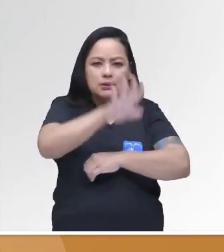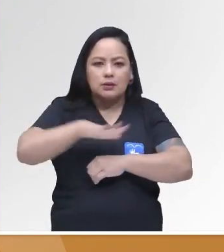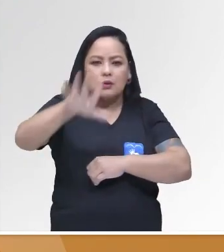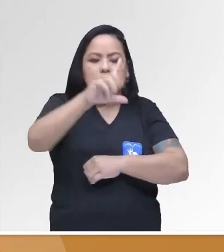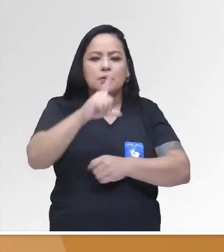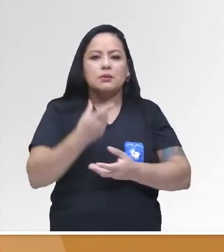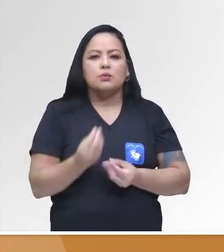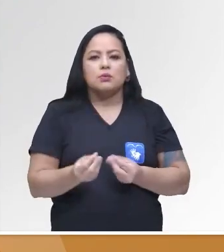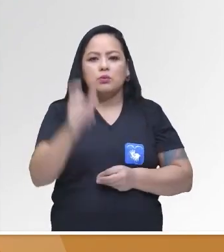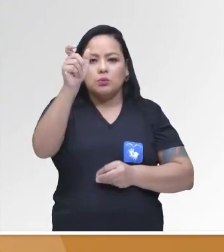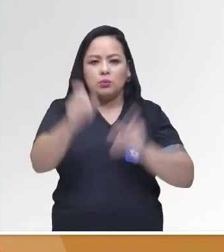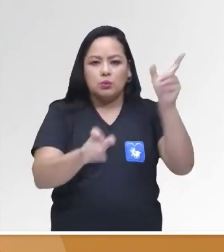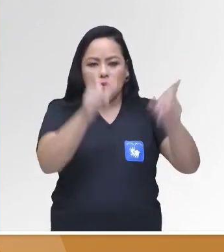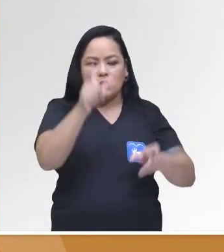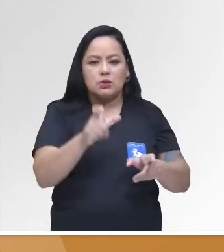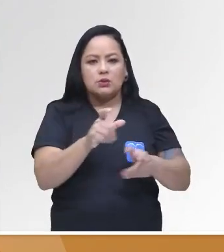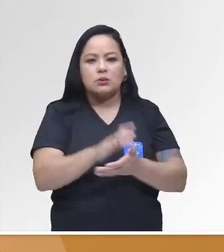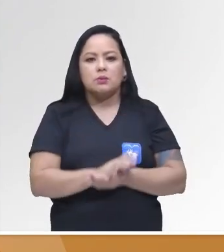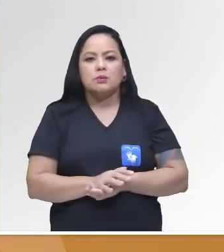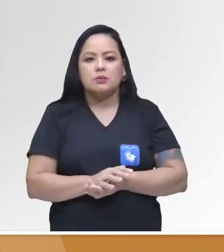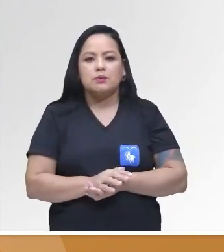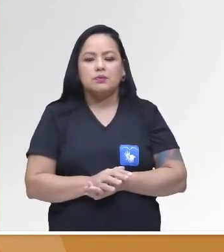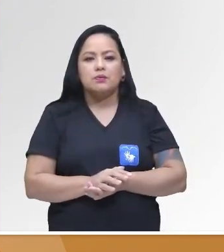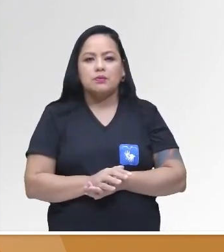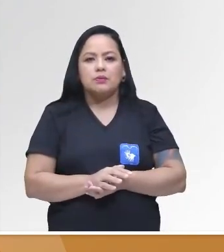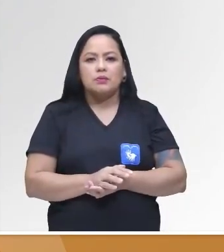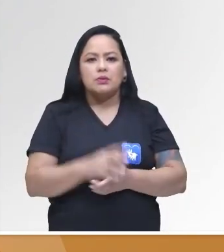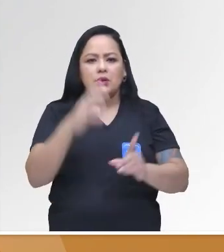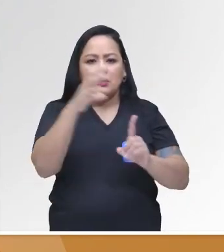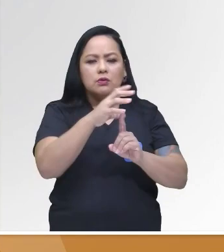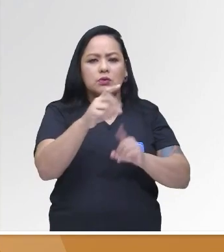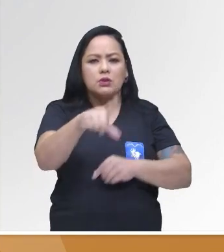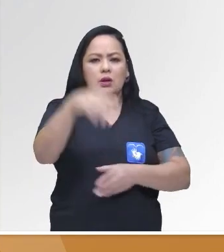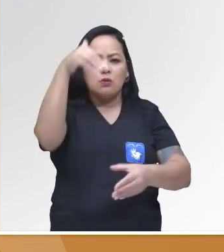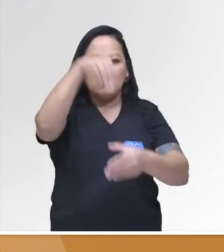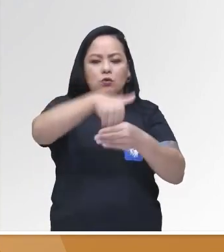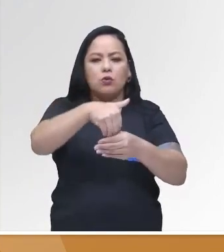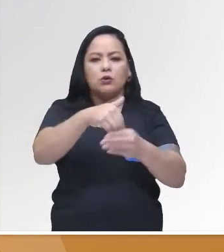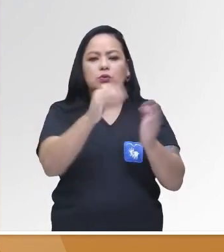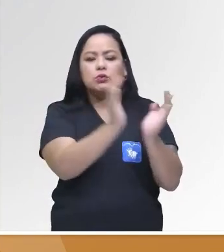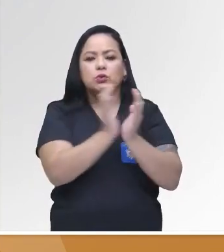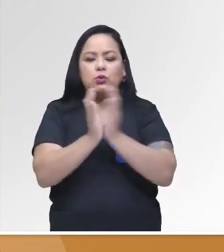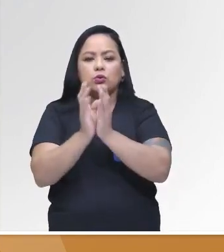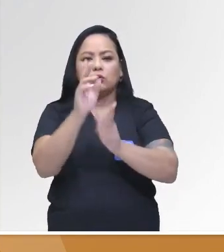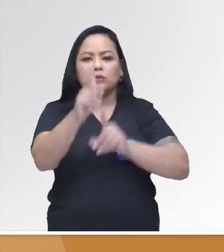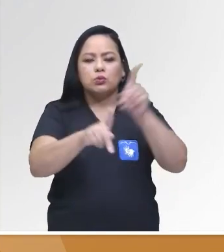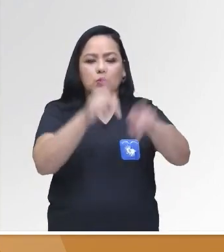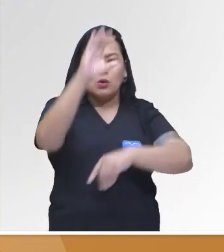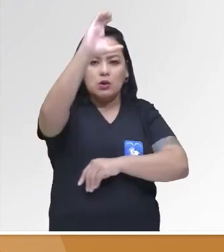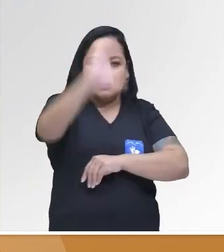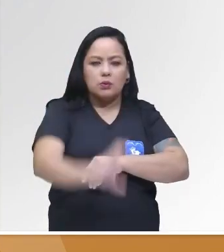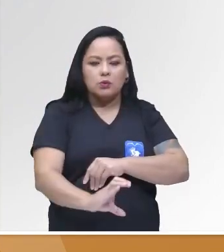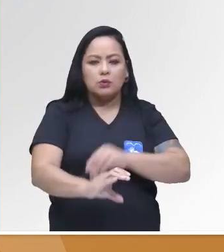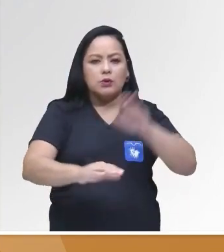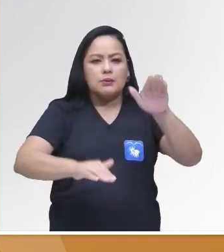por membros direta ou indiretamente eleitos pelo conjunto dos cidadãos e